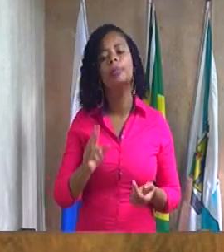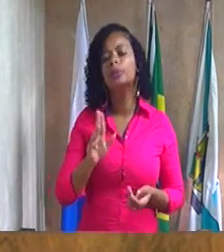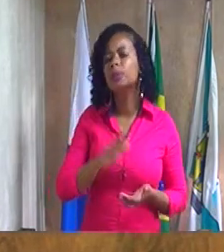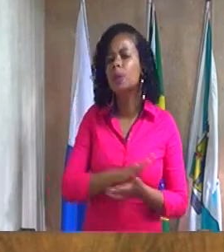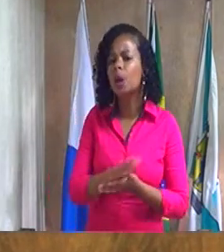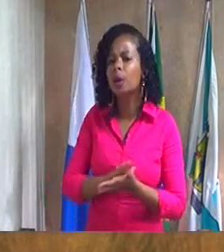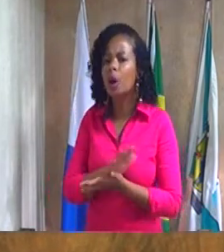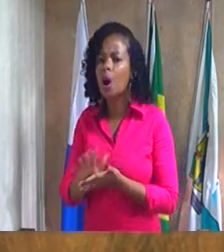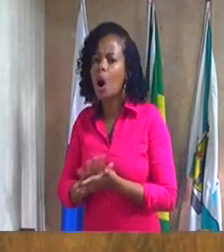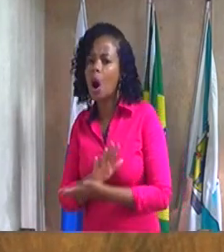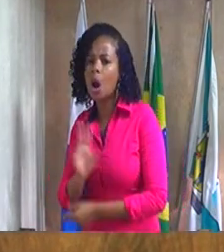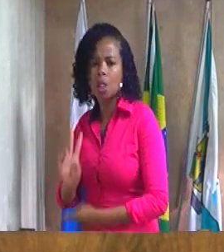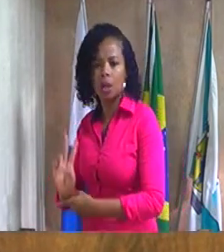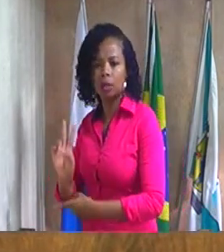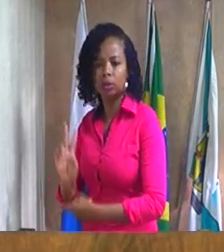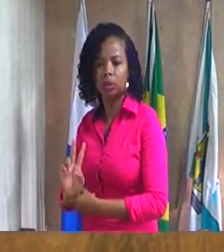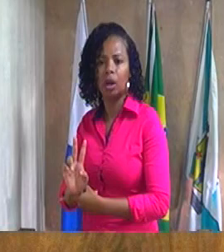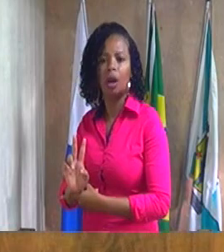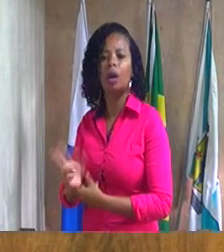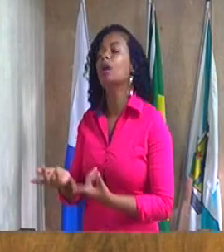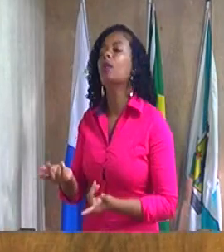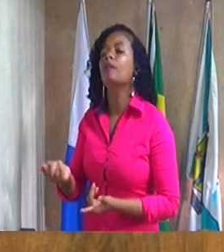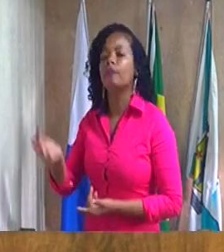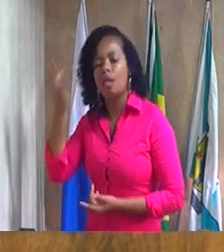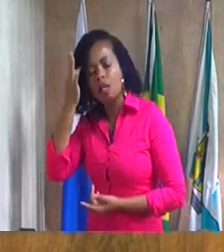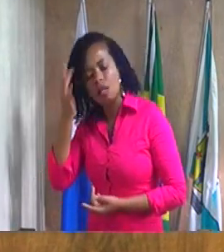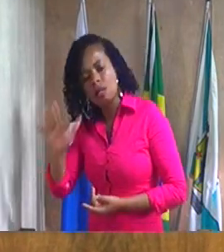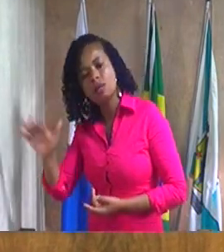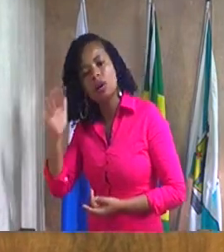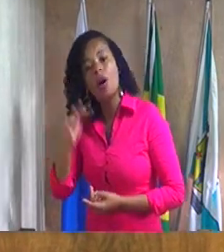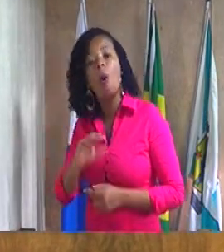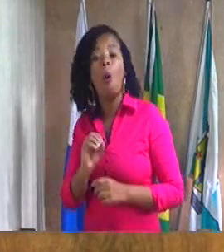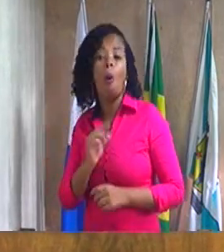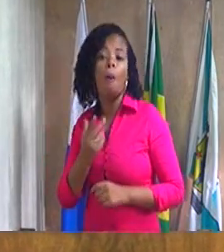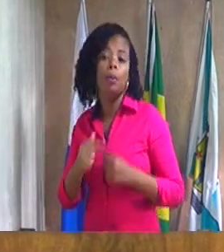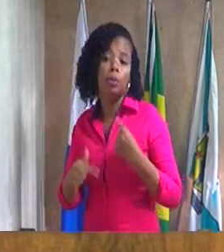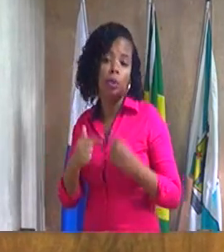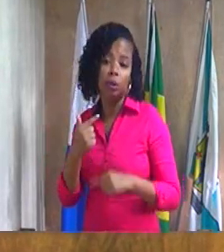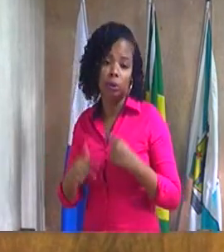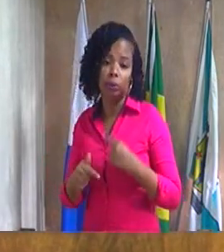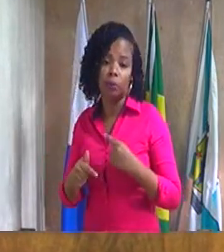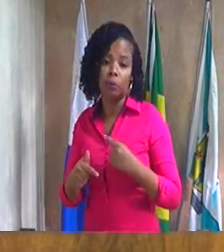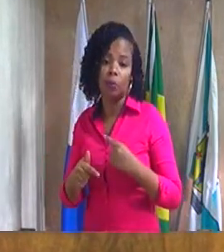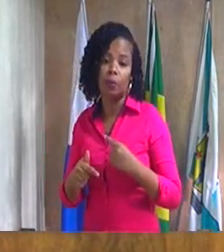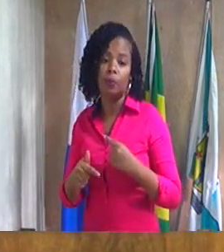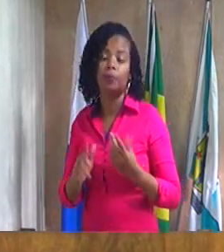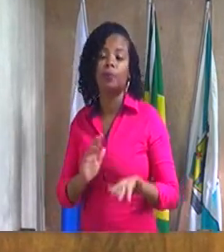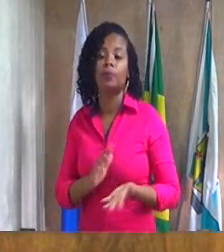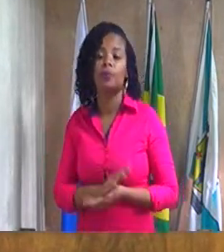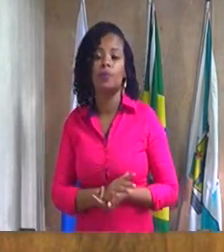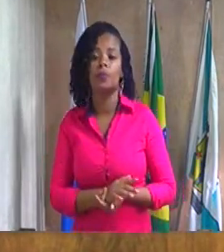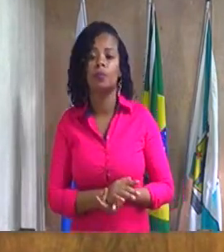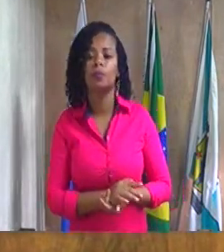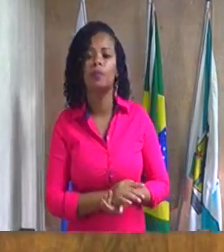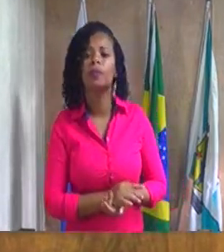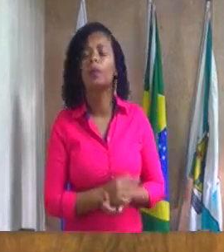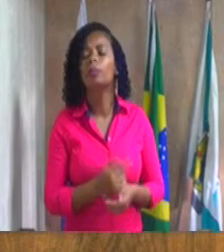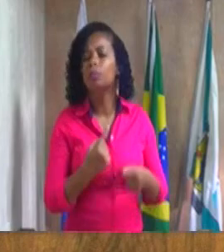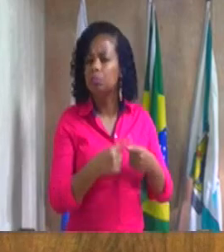religiosa ou de convicção filosófica ou de política. Por este